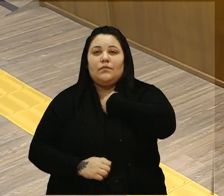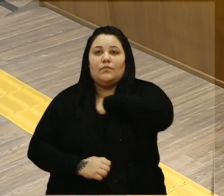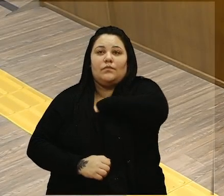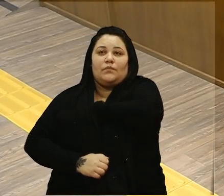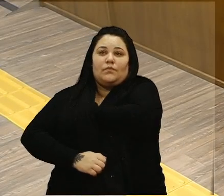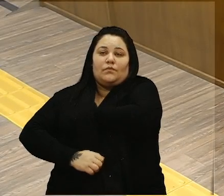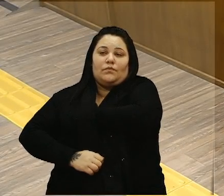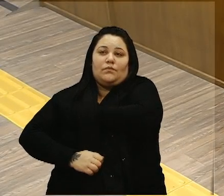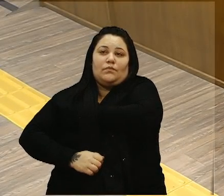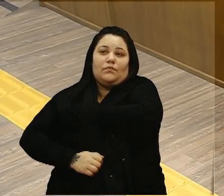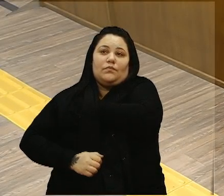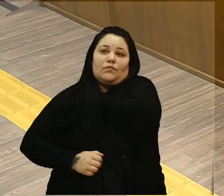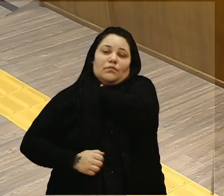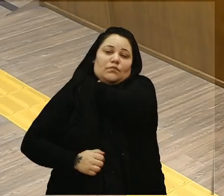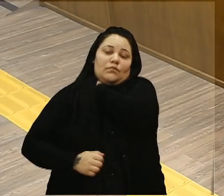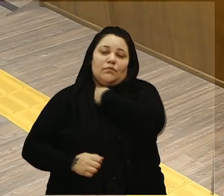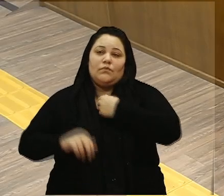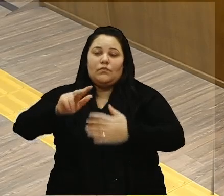da tribuna.